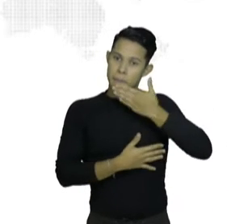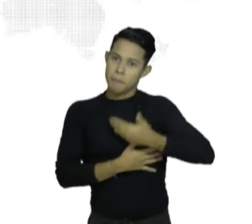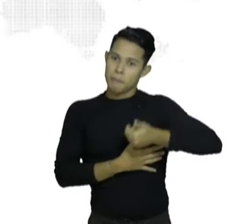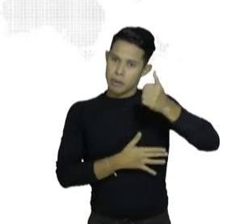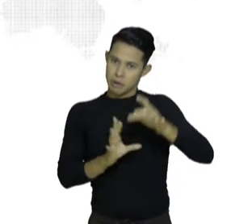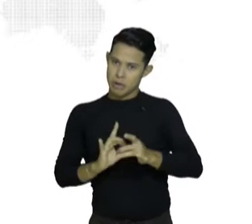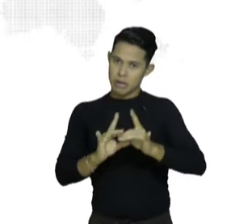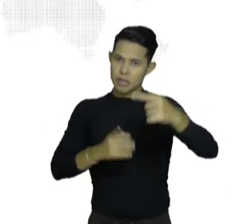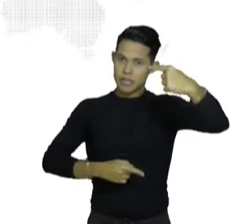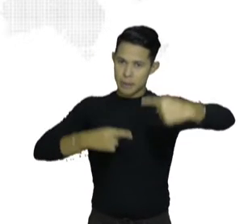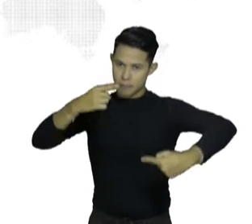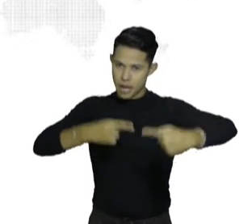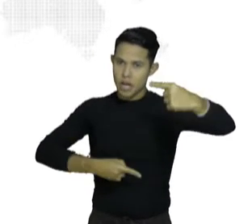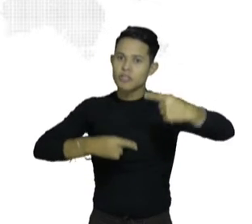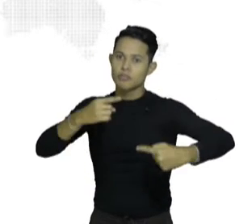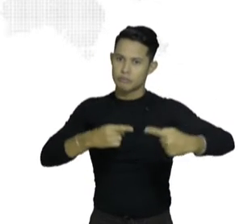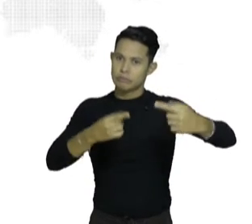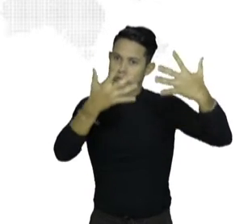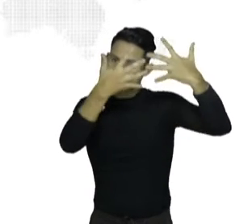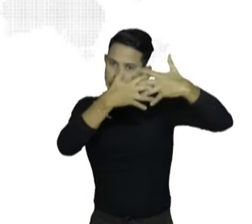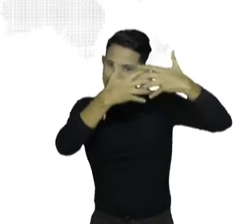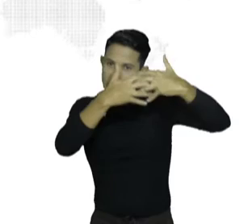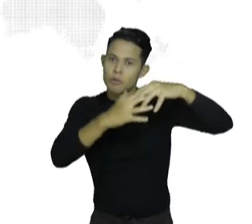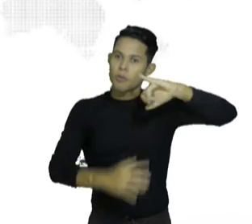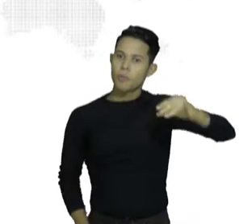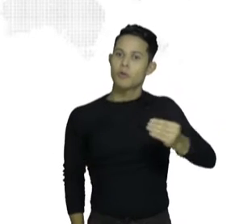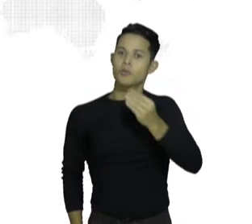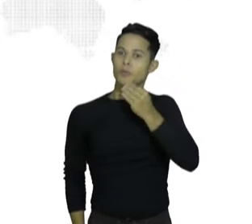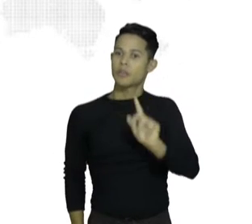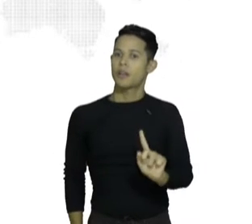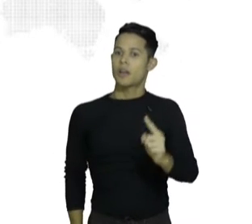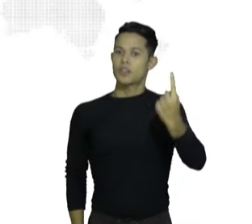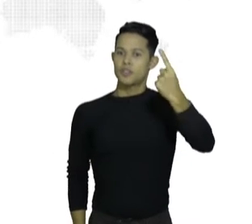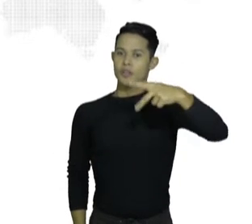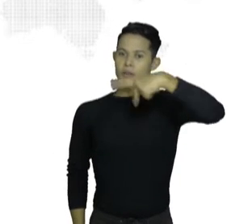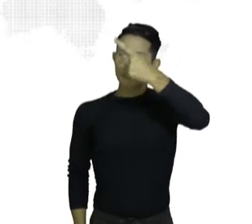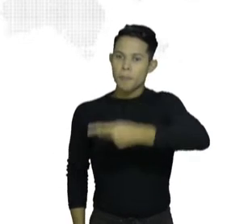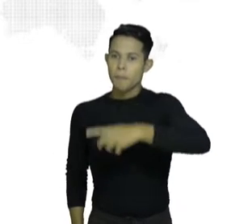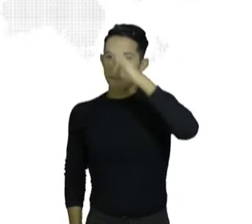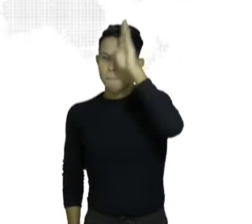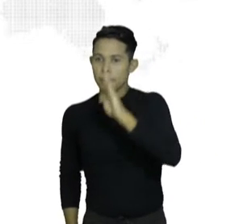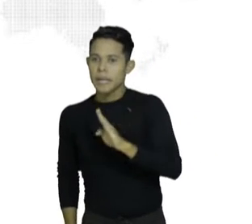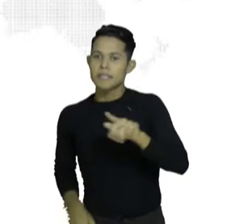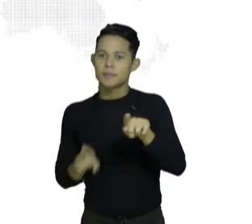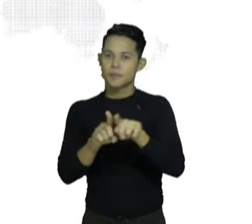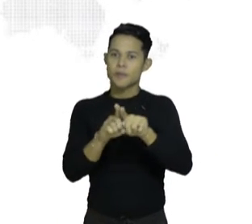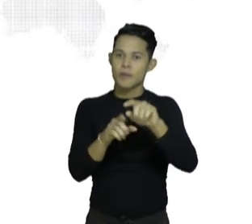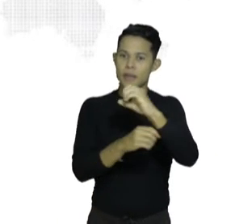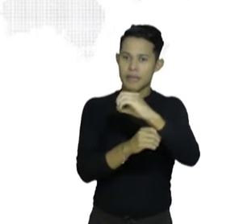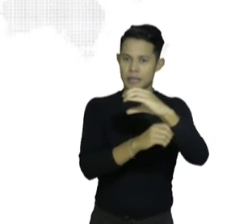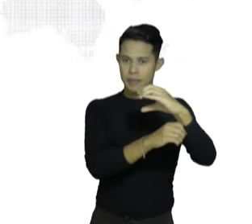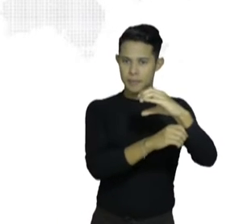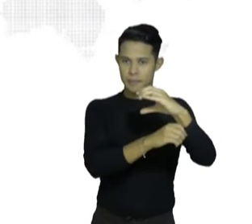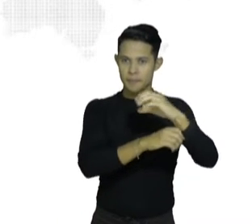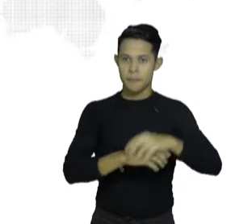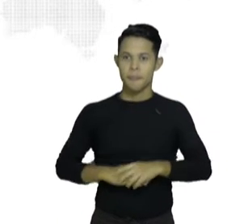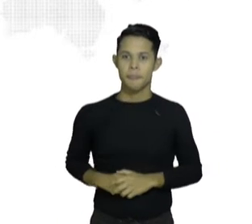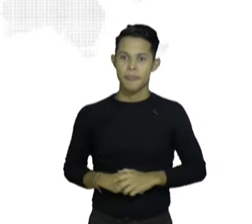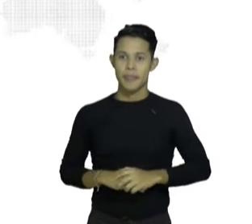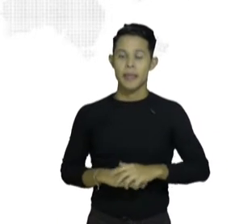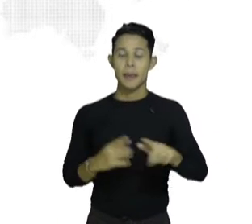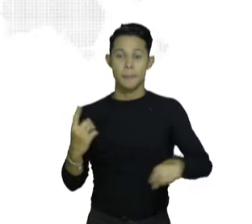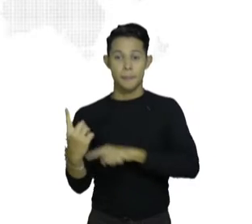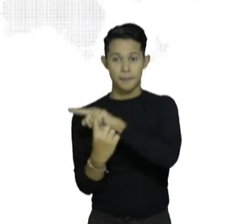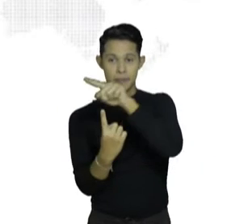mas super interessante e é uma oportunidade única pro Brasil ir para Santa Catarina Então vamos lá primeiro